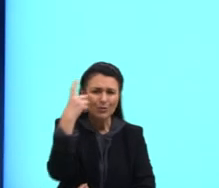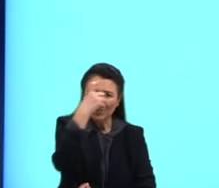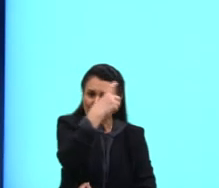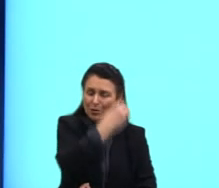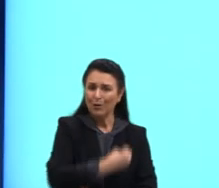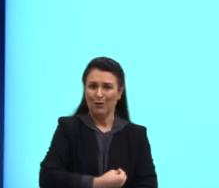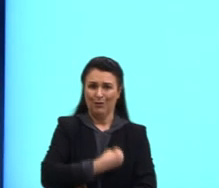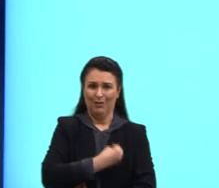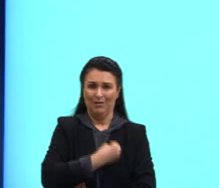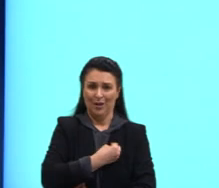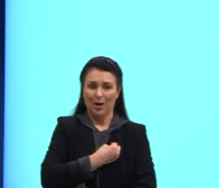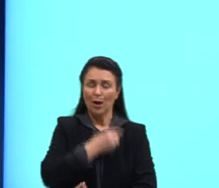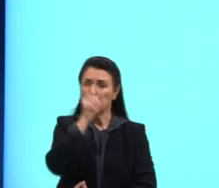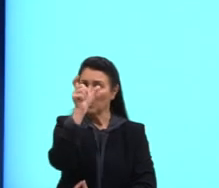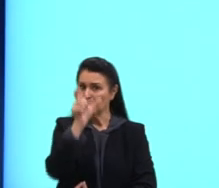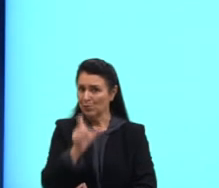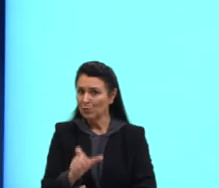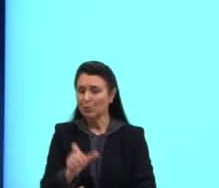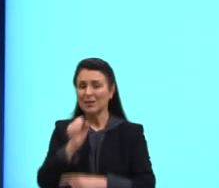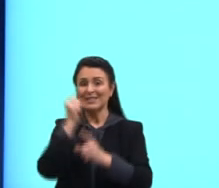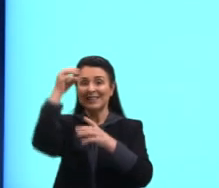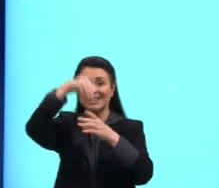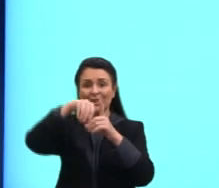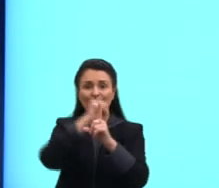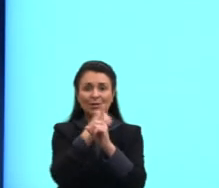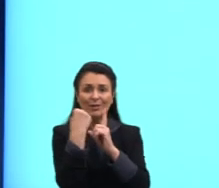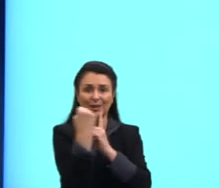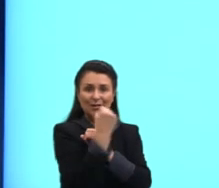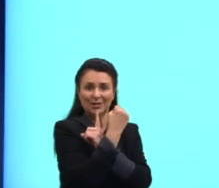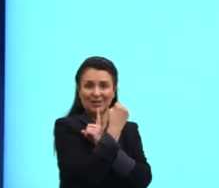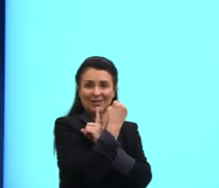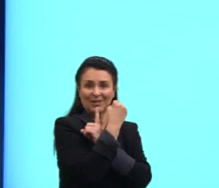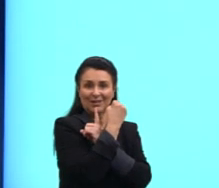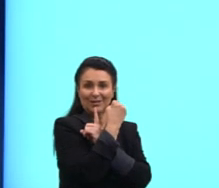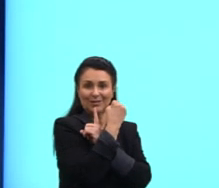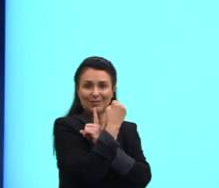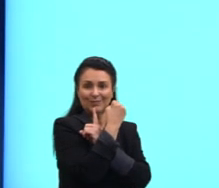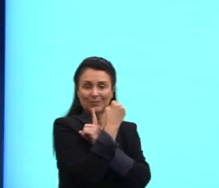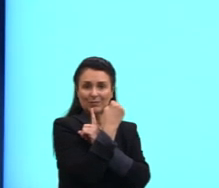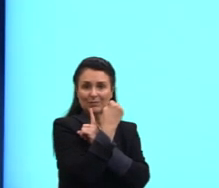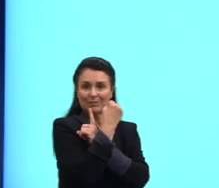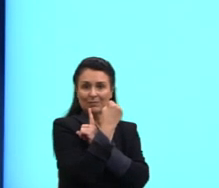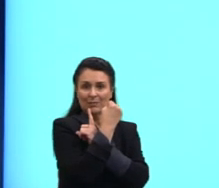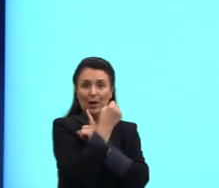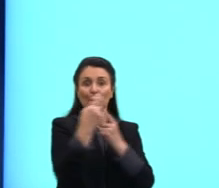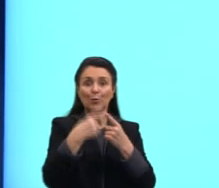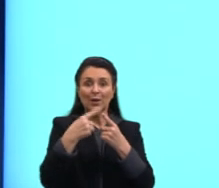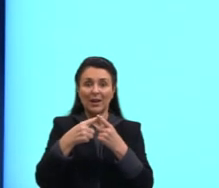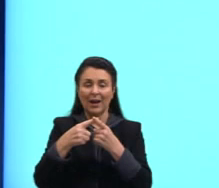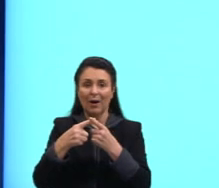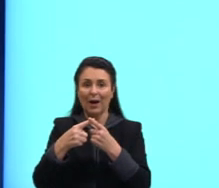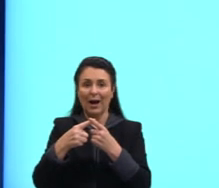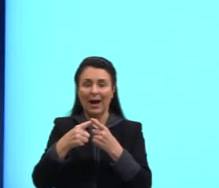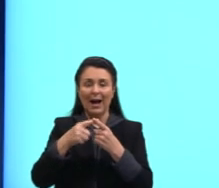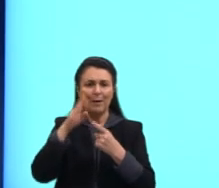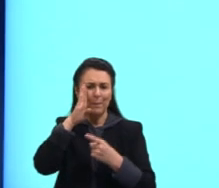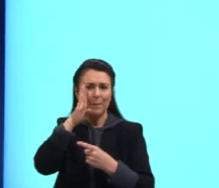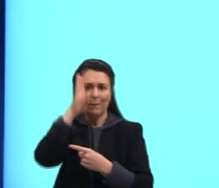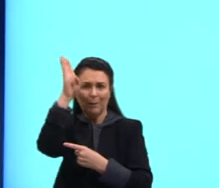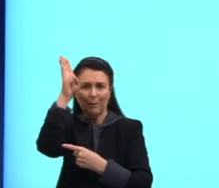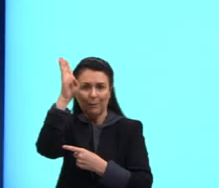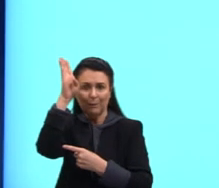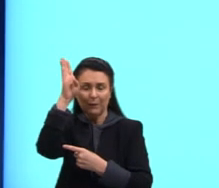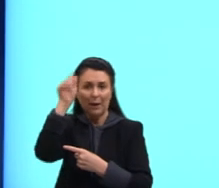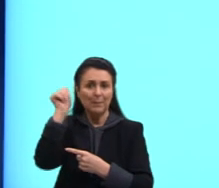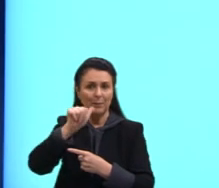bipolar o tablet ilustrado pela protagonista que possui a doença a série é um